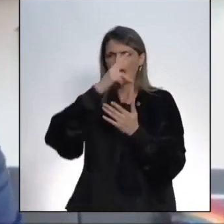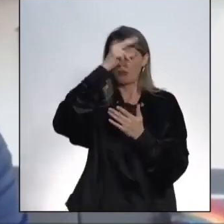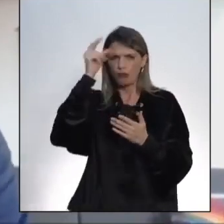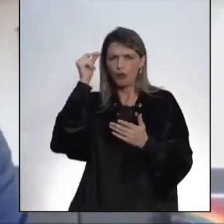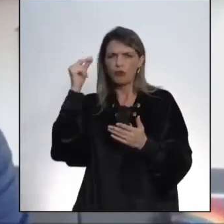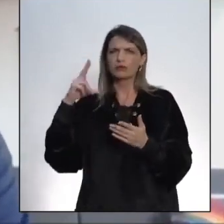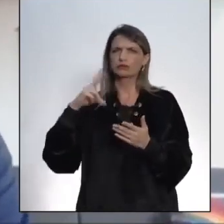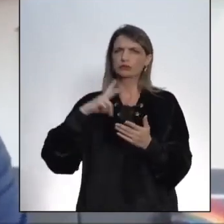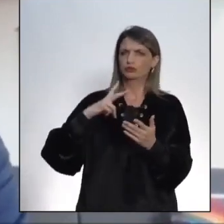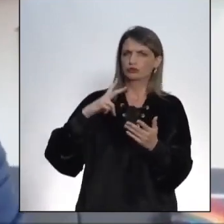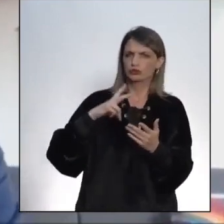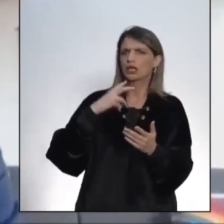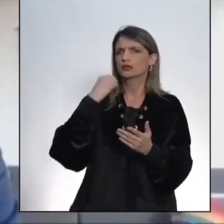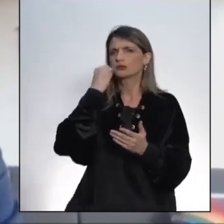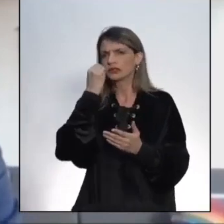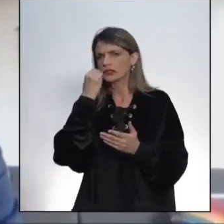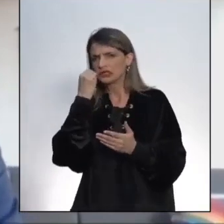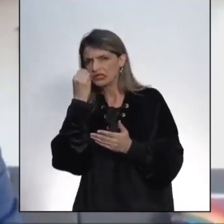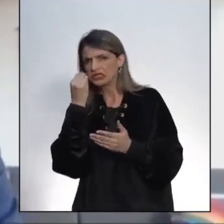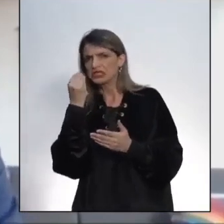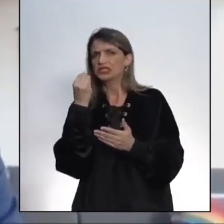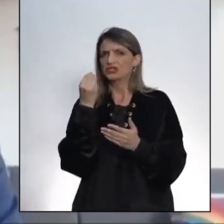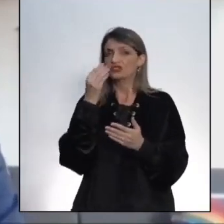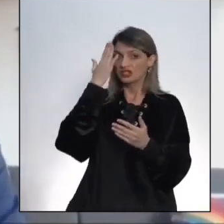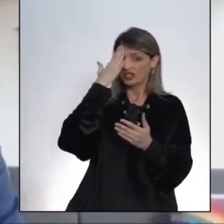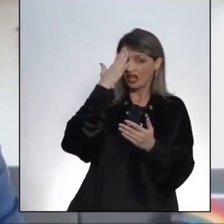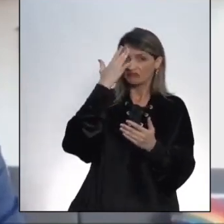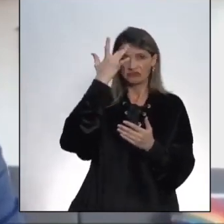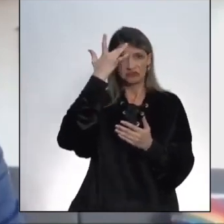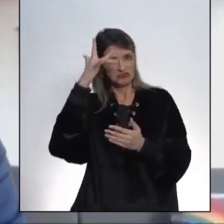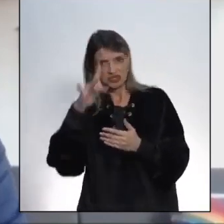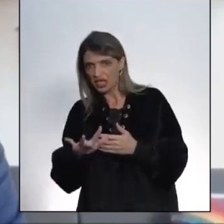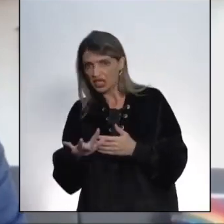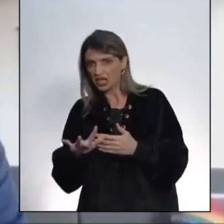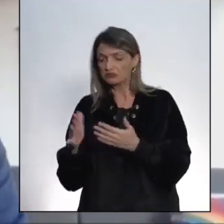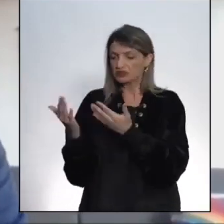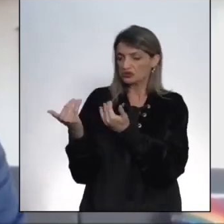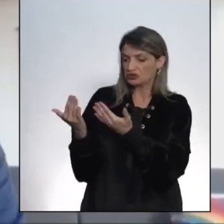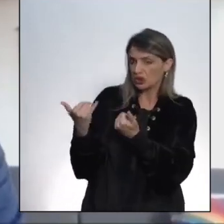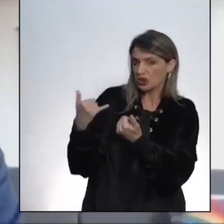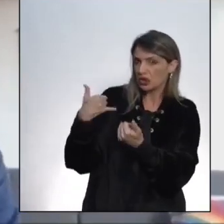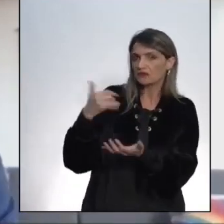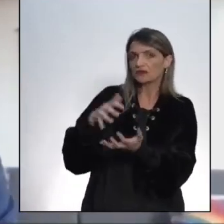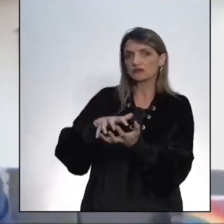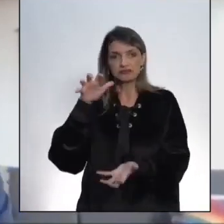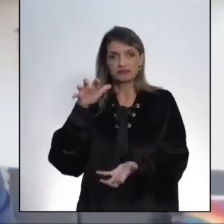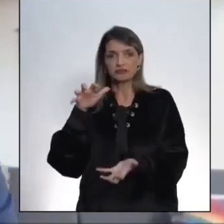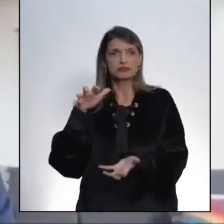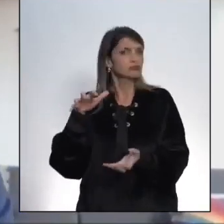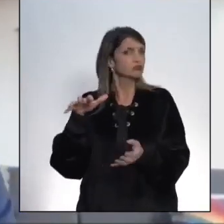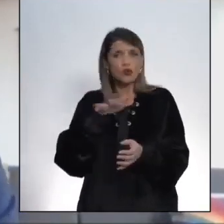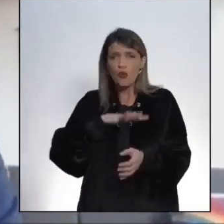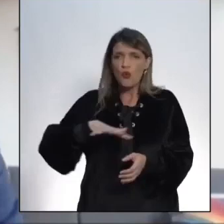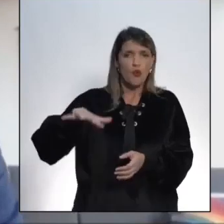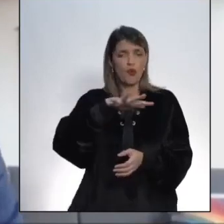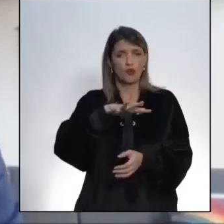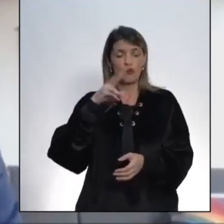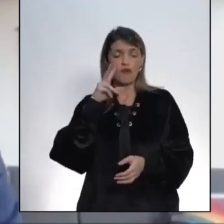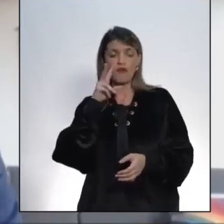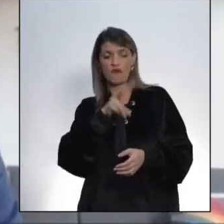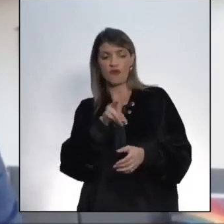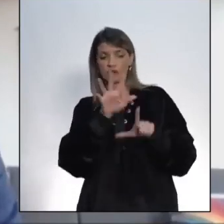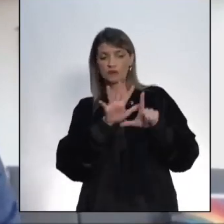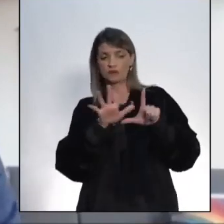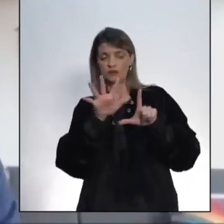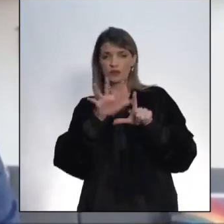mais experiente, menos experiente, mais velho, mais novo. Com certeza, né? Você vê a própria plataforma do Centro